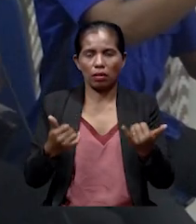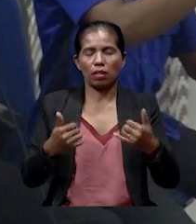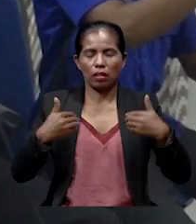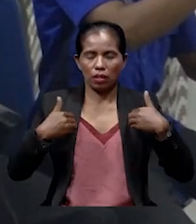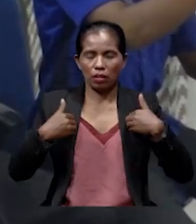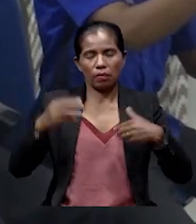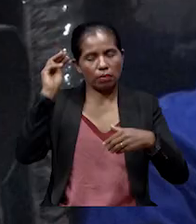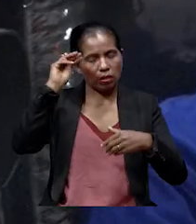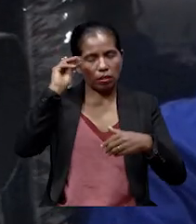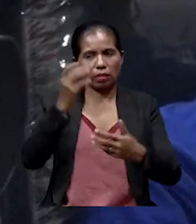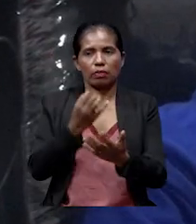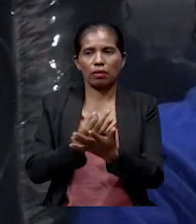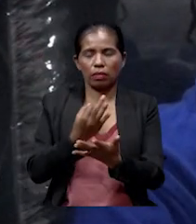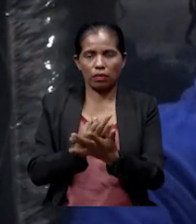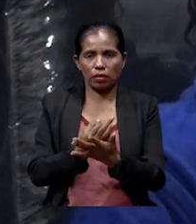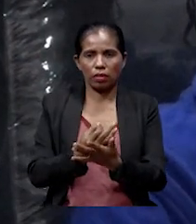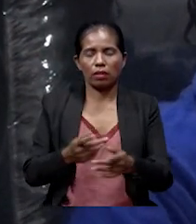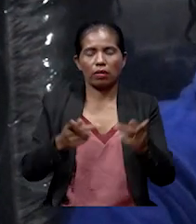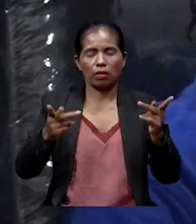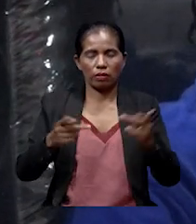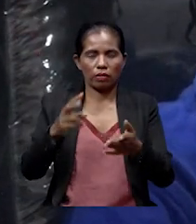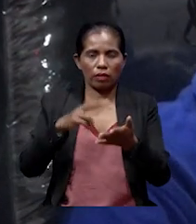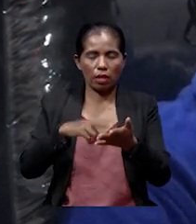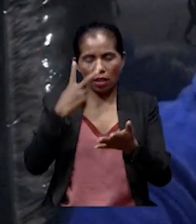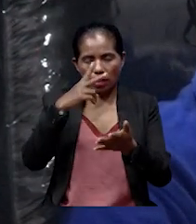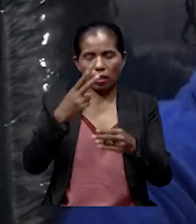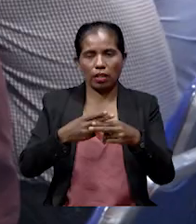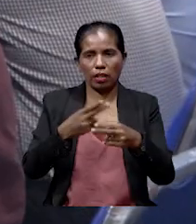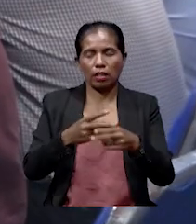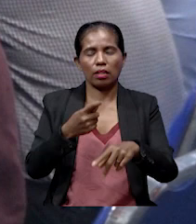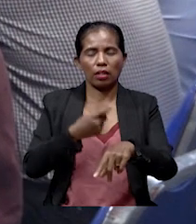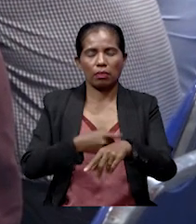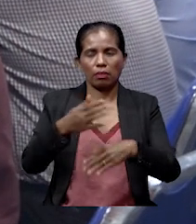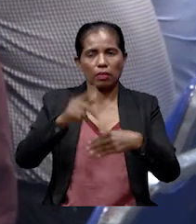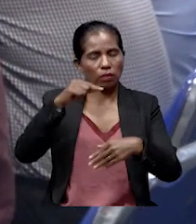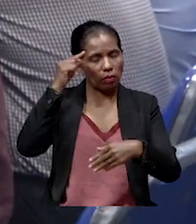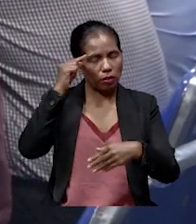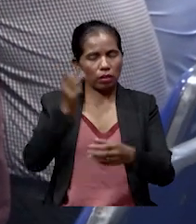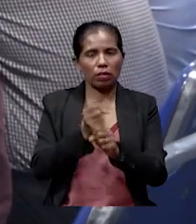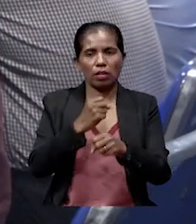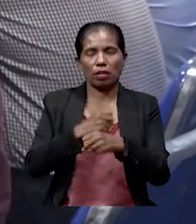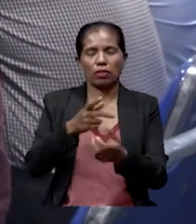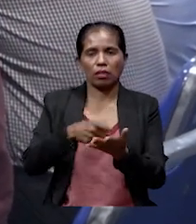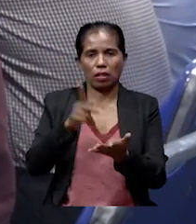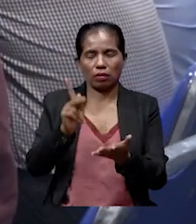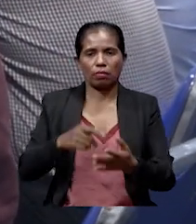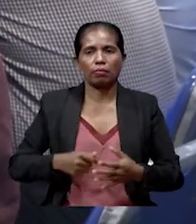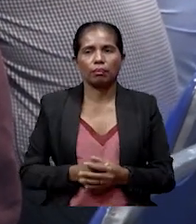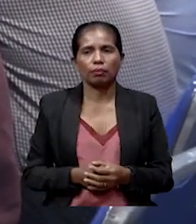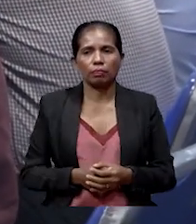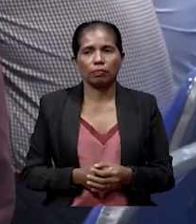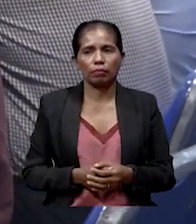ONA Ministério Finanças e a fase verificação no ne tempo bada governo se halo pagamento. Quanto cá em